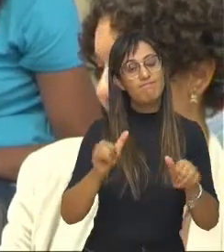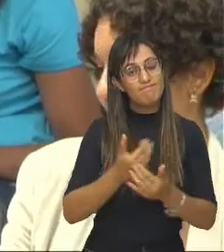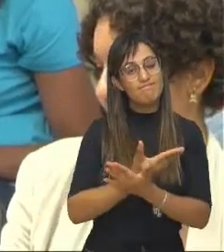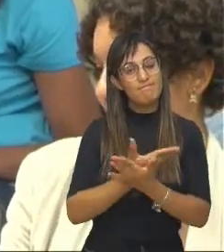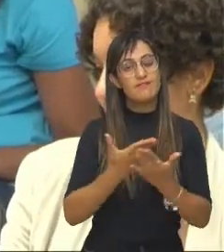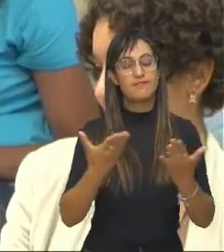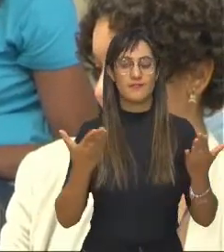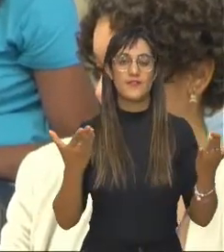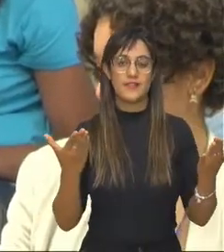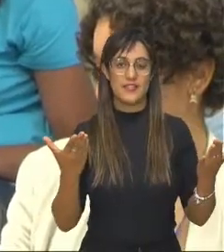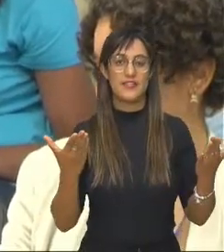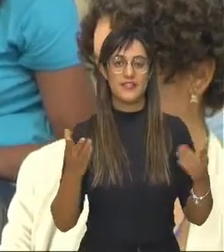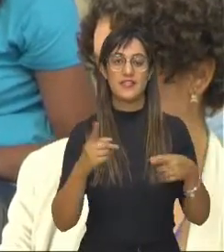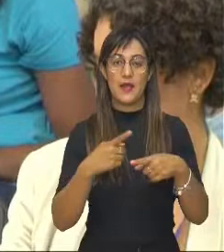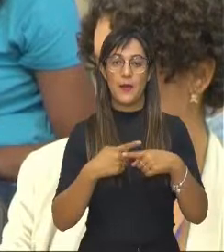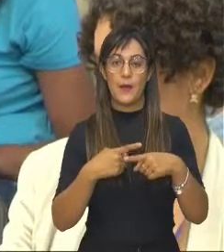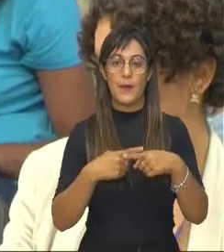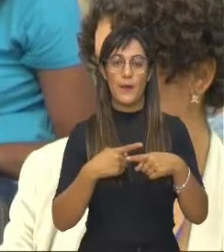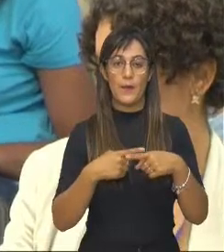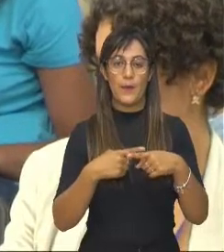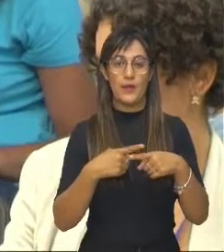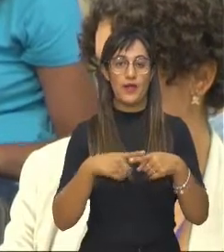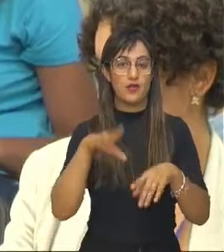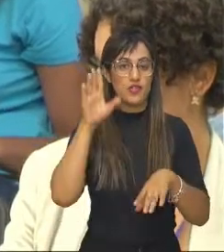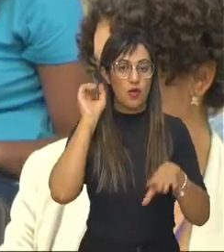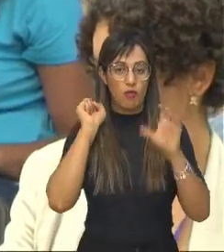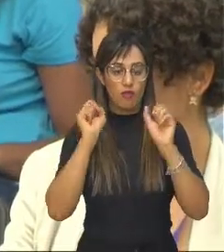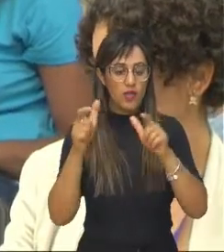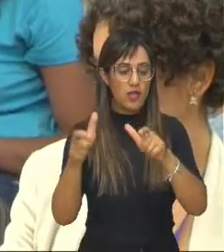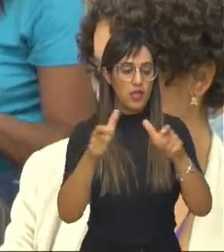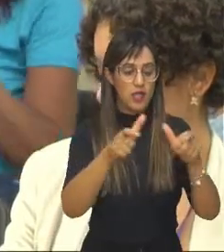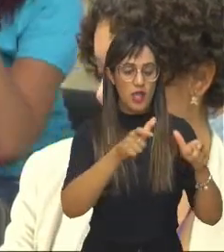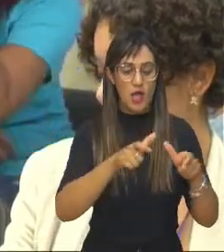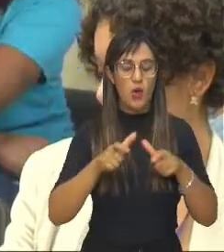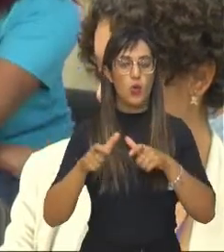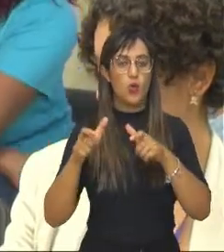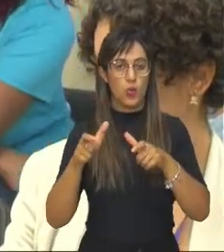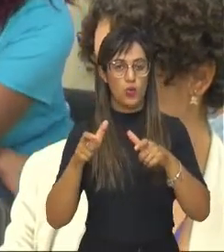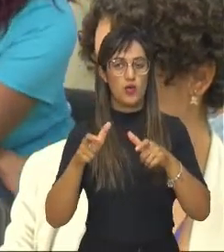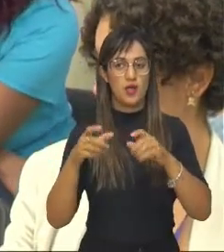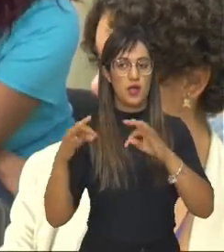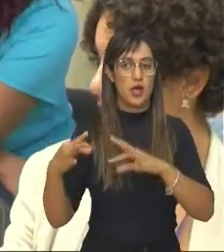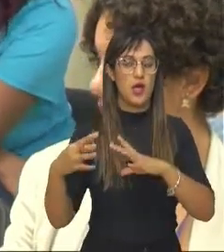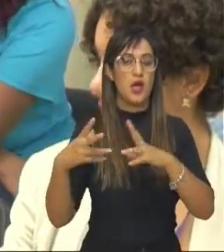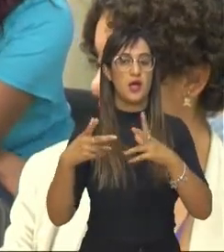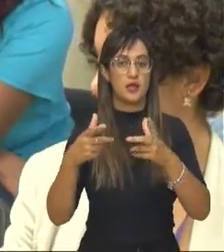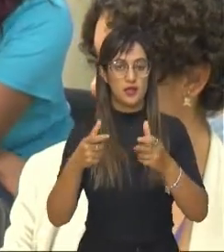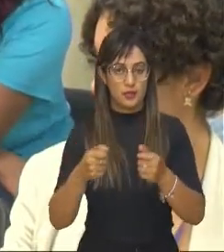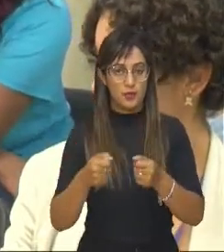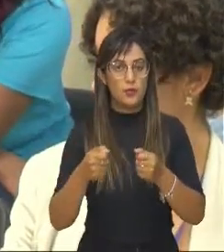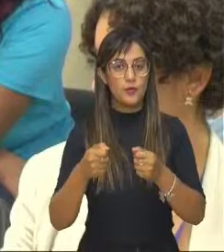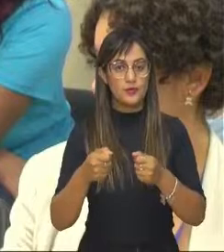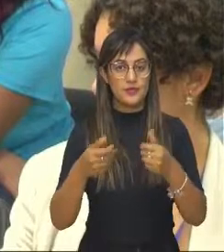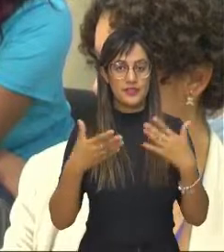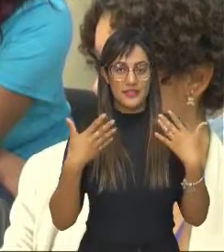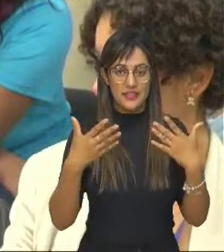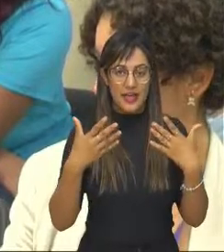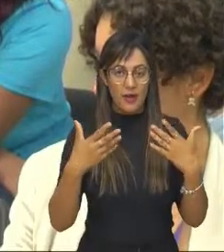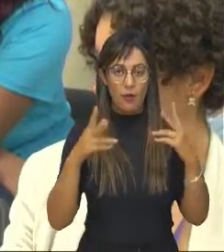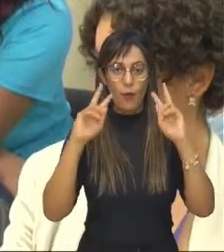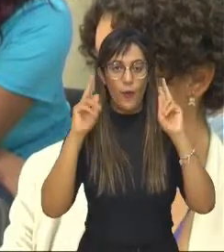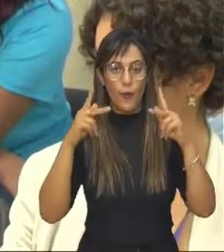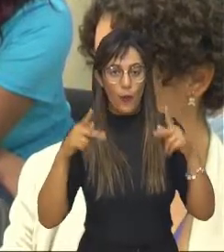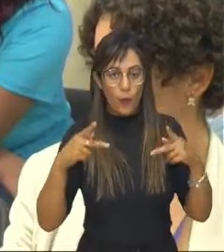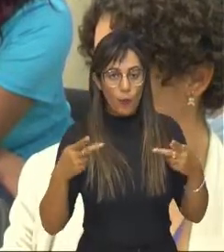né, porque são coisas que eu já ouvi em algum lugar. E eu acho que assim como tu tá aqui sentado hoje, né, e quando tu pega o livro,